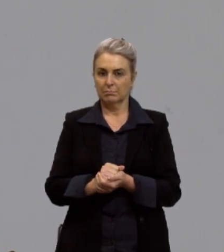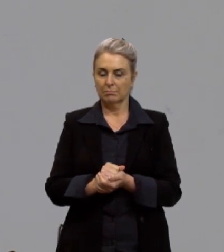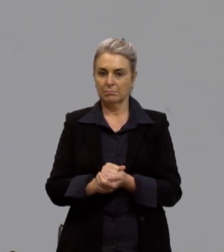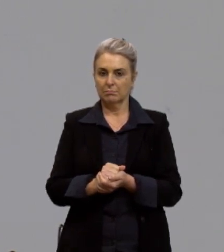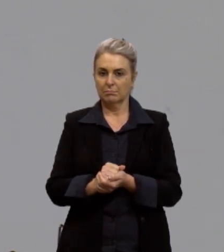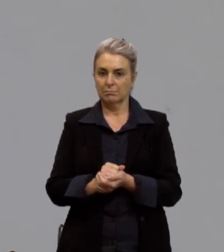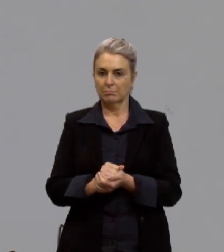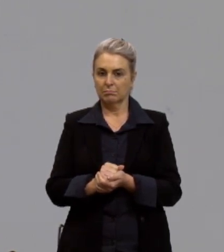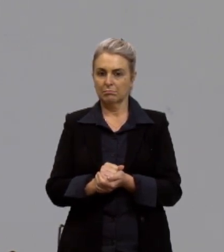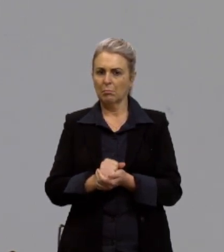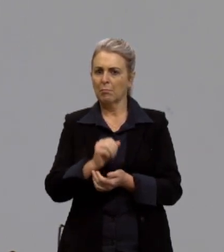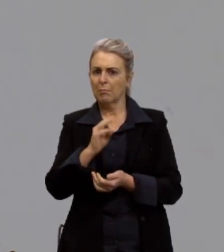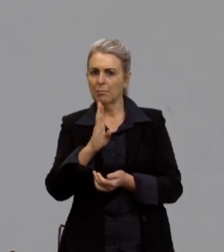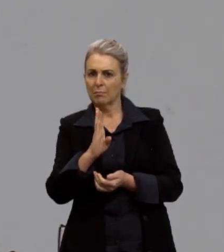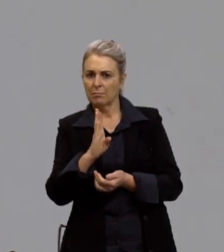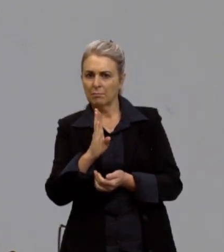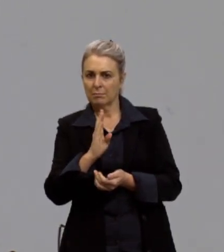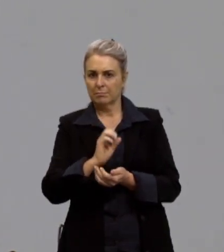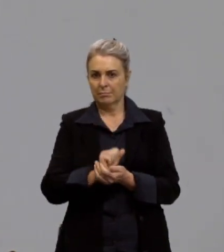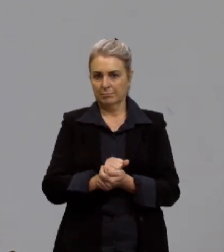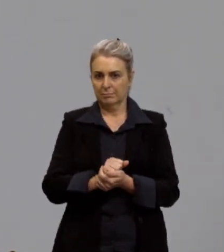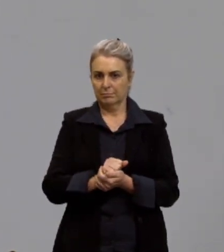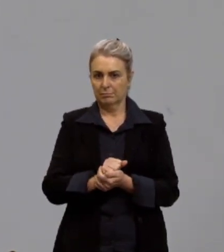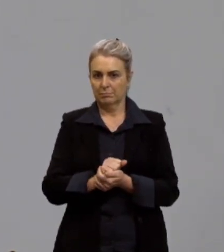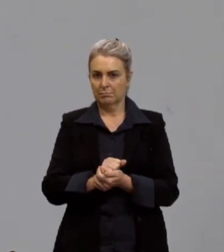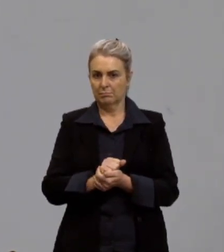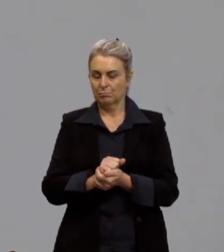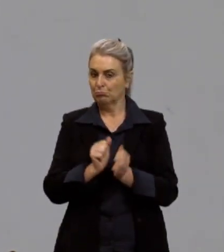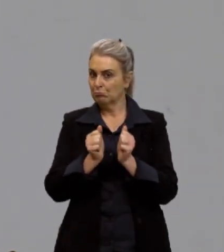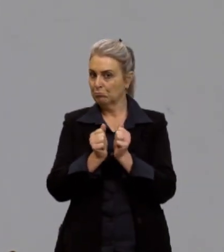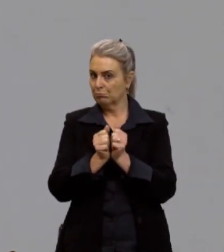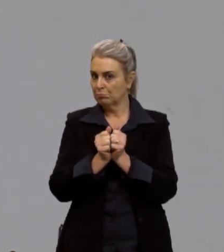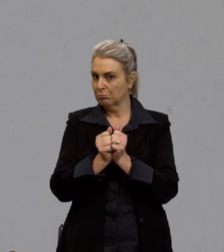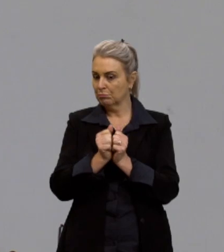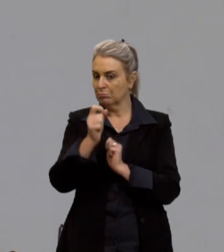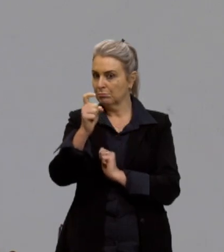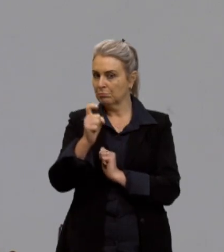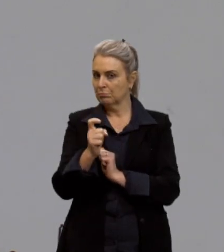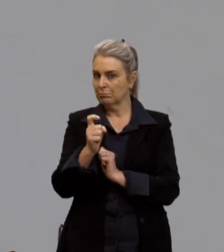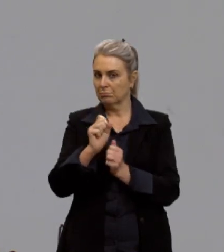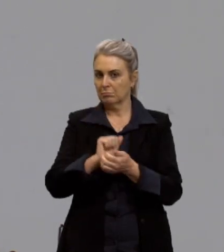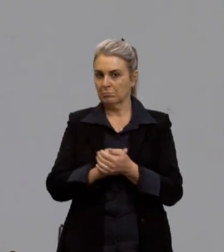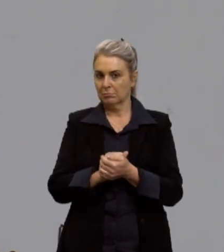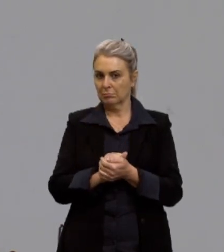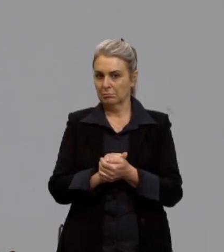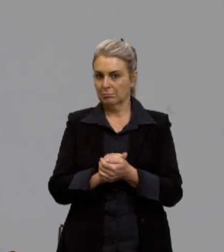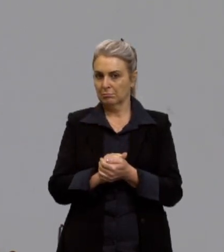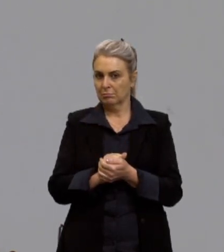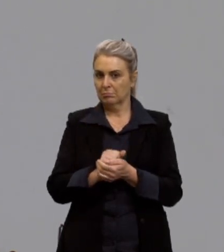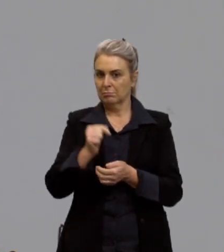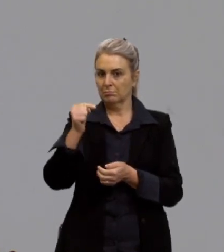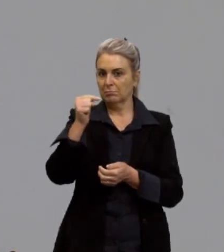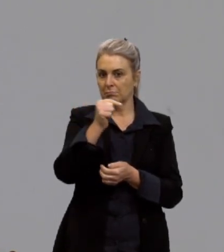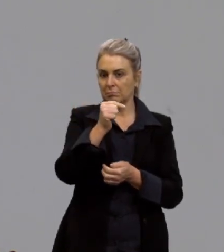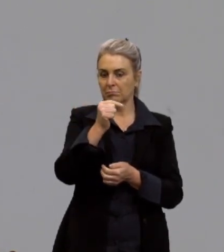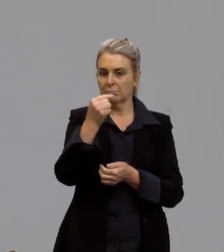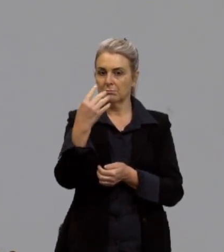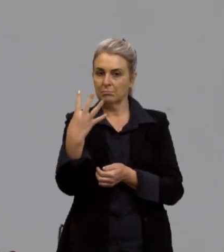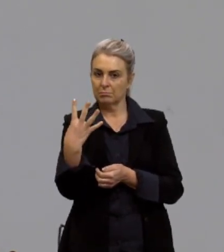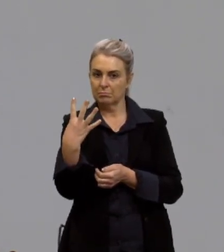Quem é o termo B? Aquele que acompanha o x, quem é? Menos